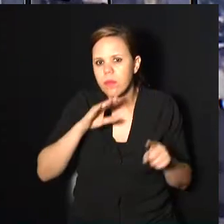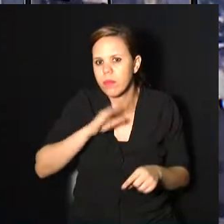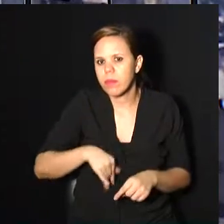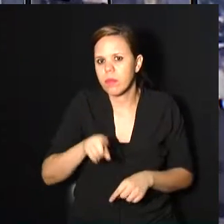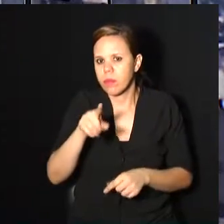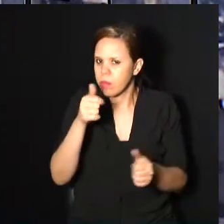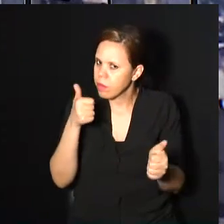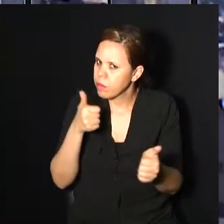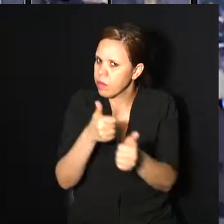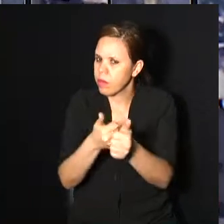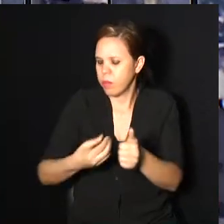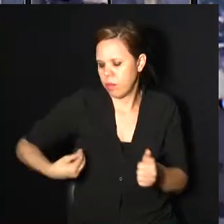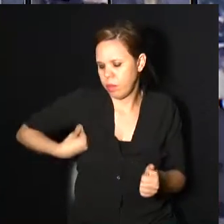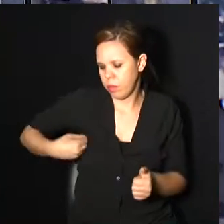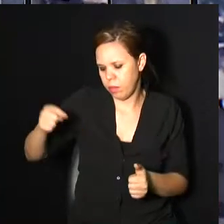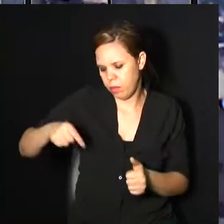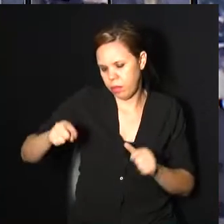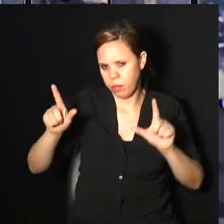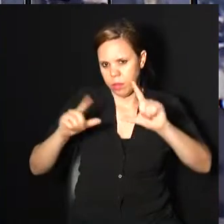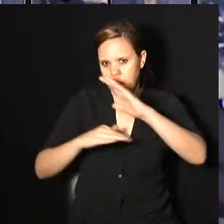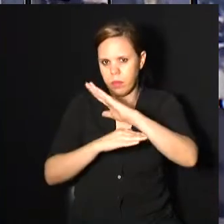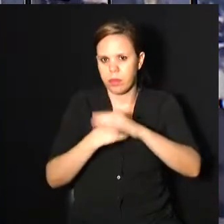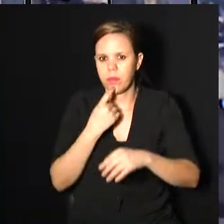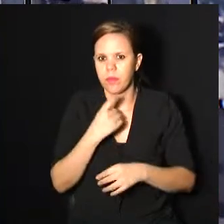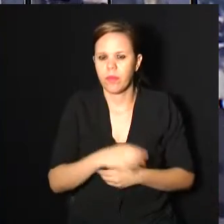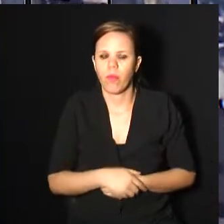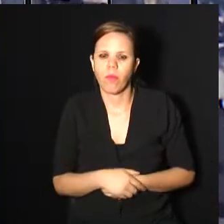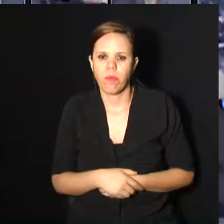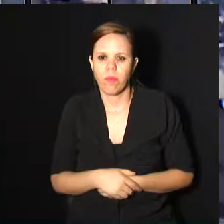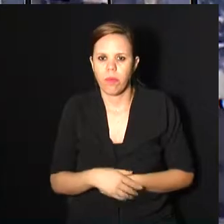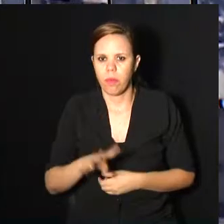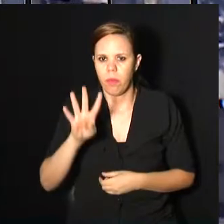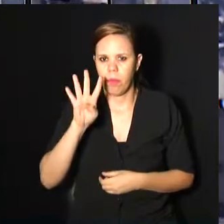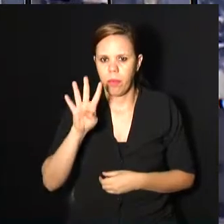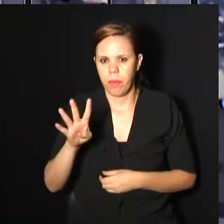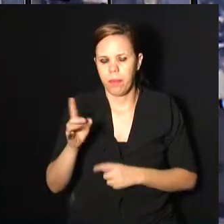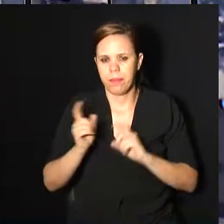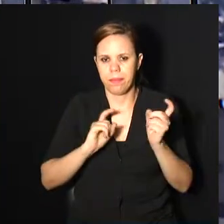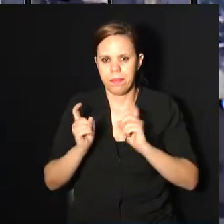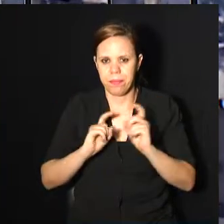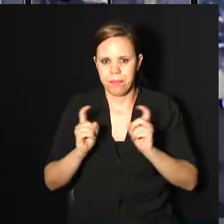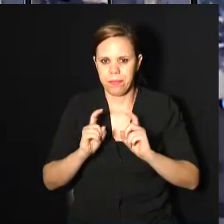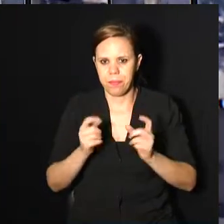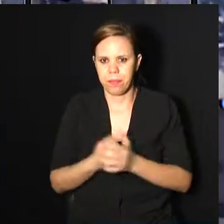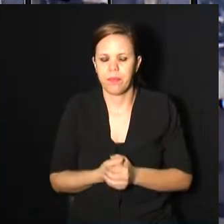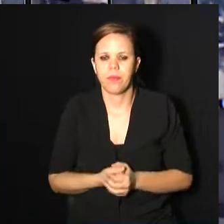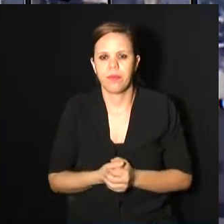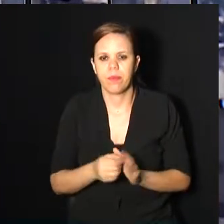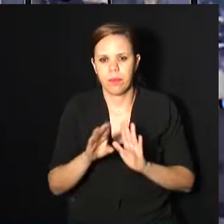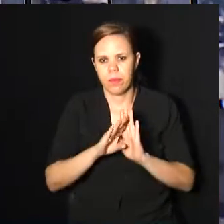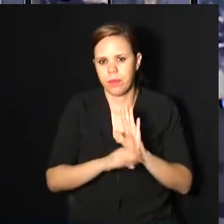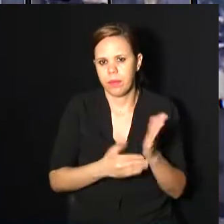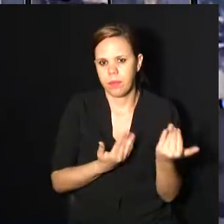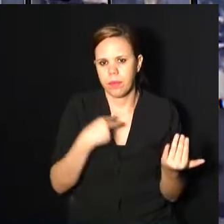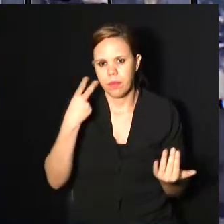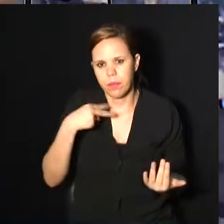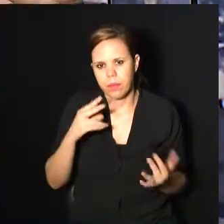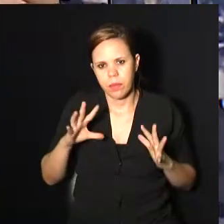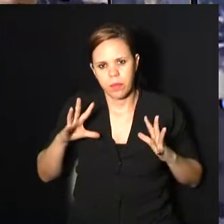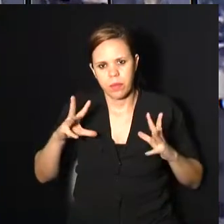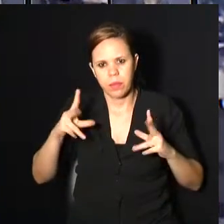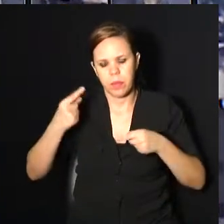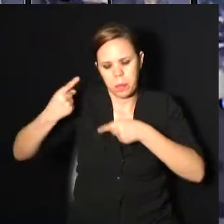você acompanha ao vivo aqui na TV Câmara Campinas a 4ª reunião do programa Parlamento Jovem, com todas